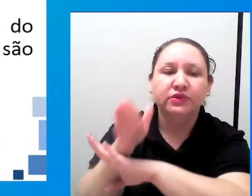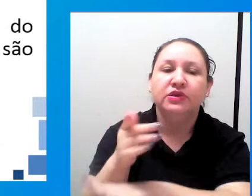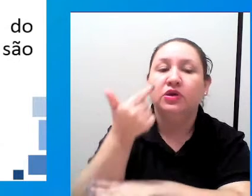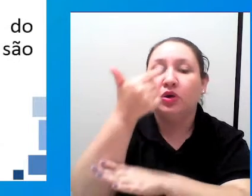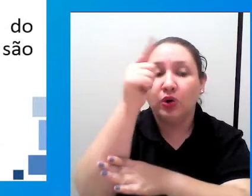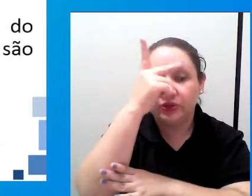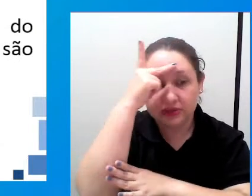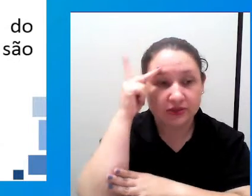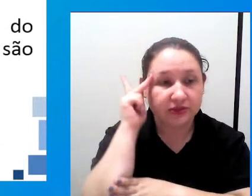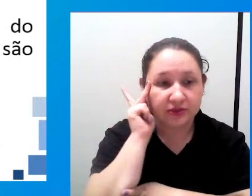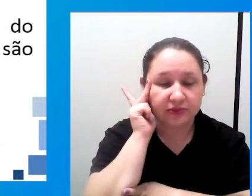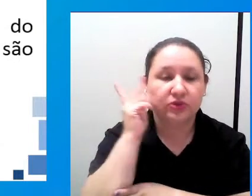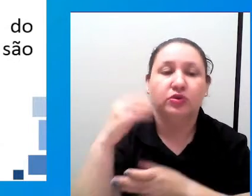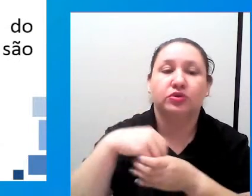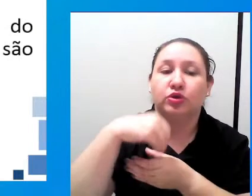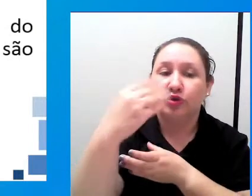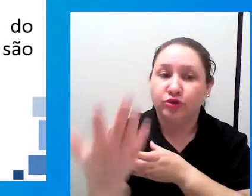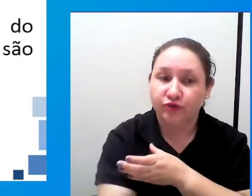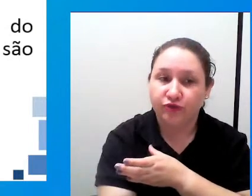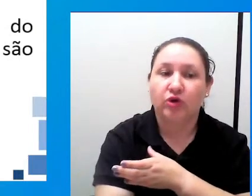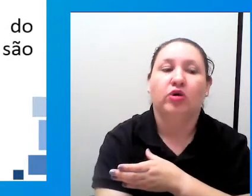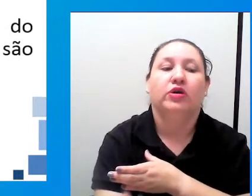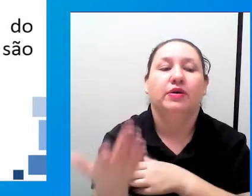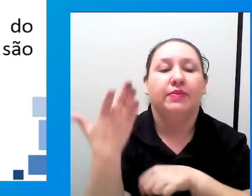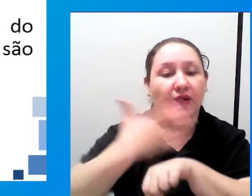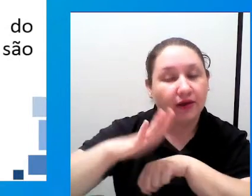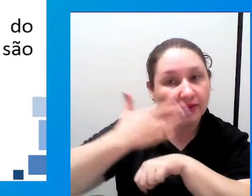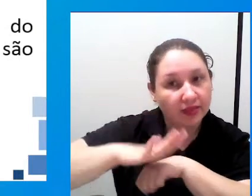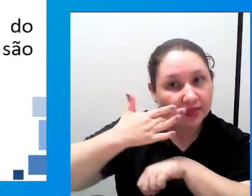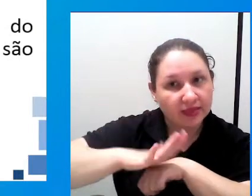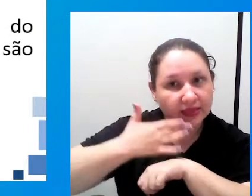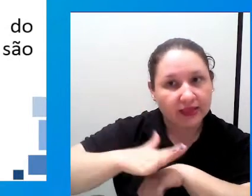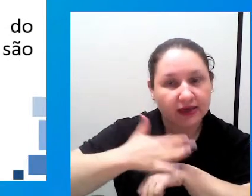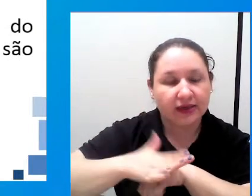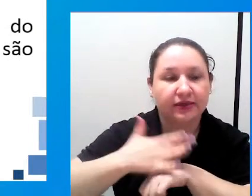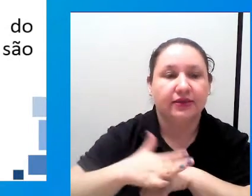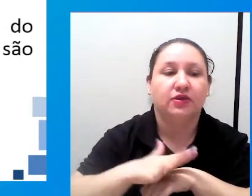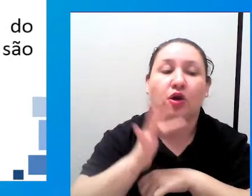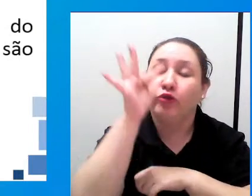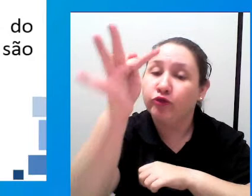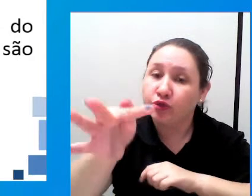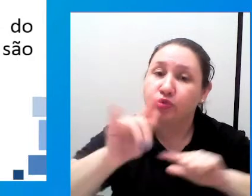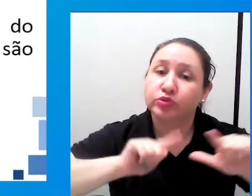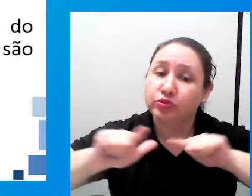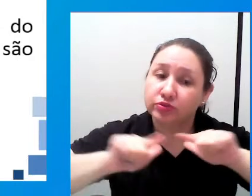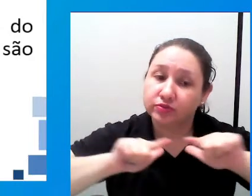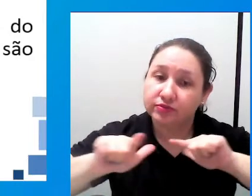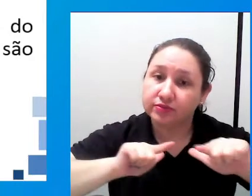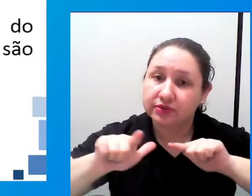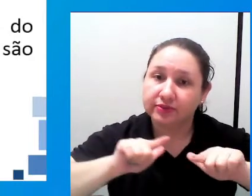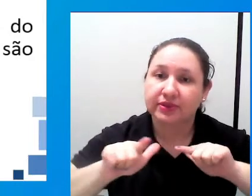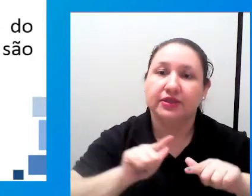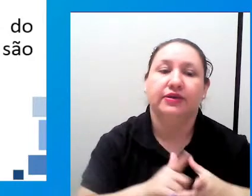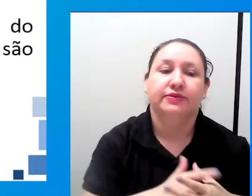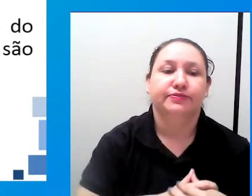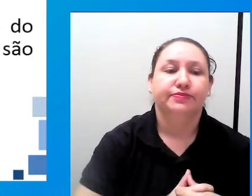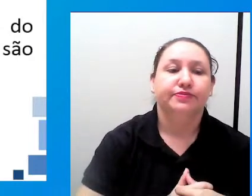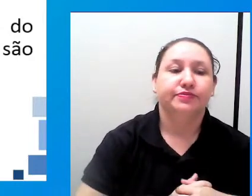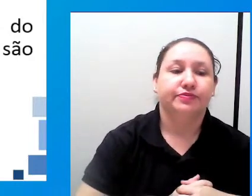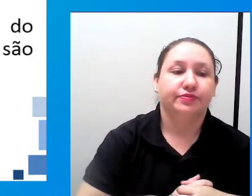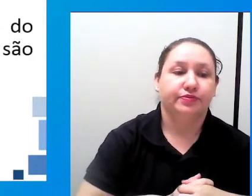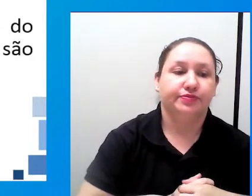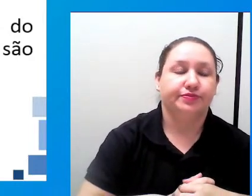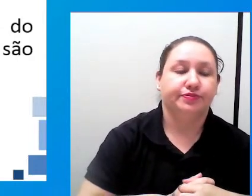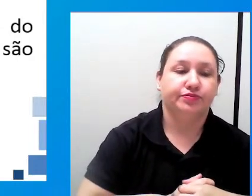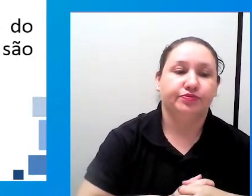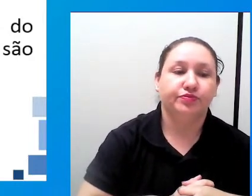gente estaria preparando um pouco dos alunos para a curricularização que seria feita ao longo de todo o seu curso,